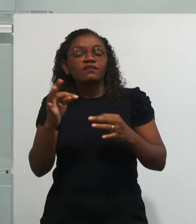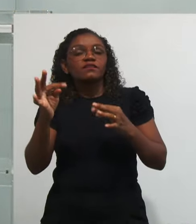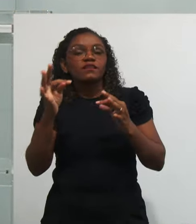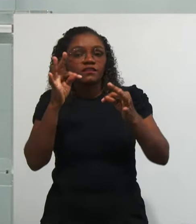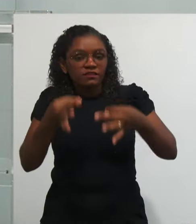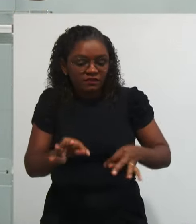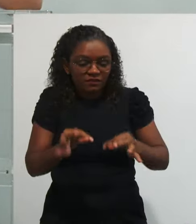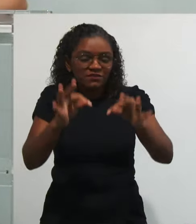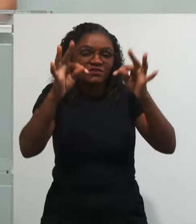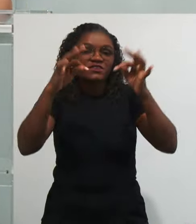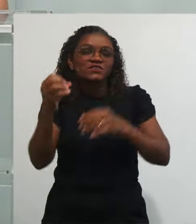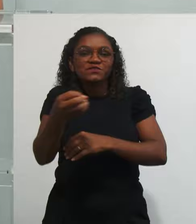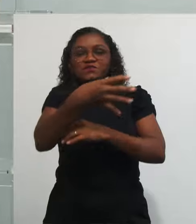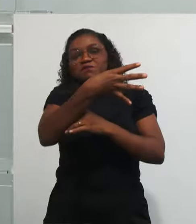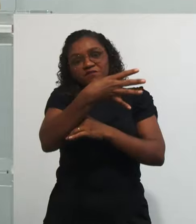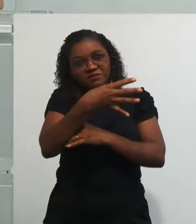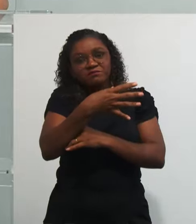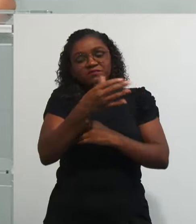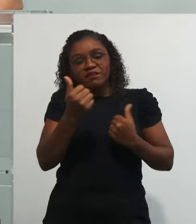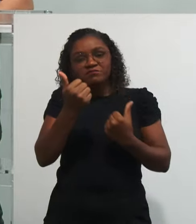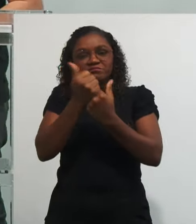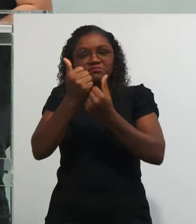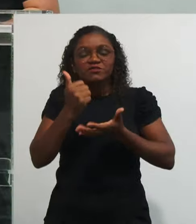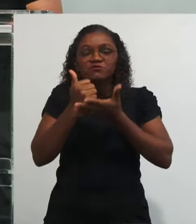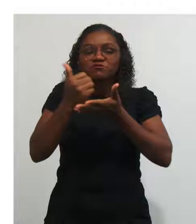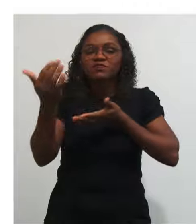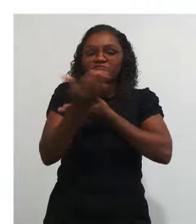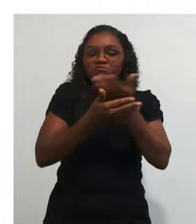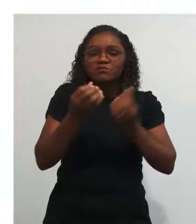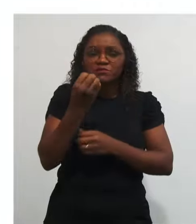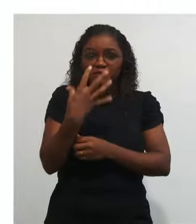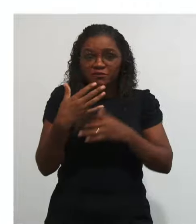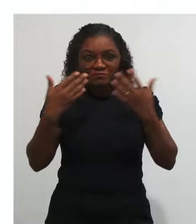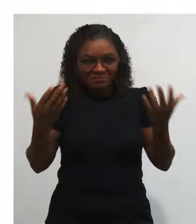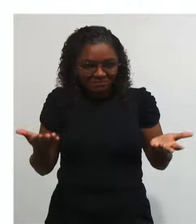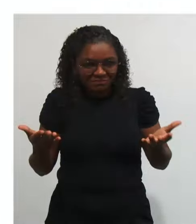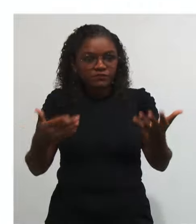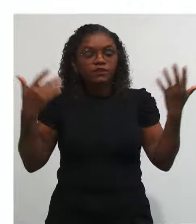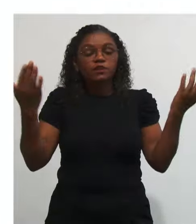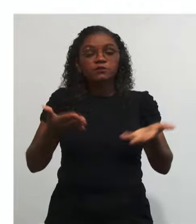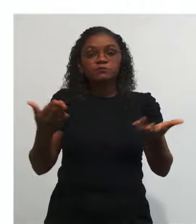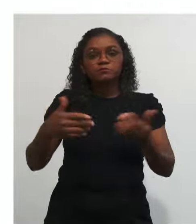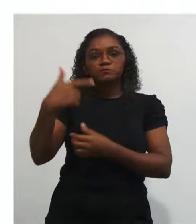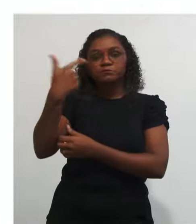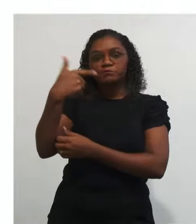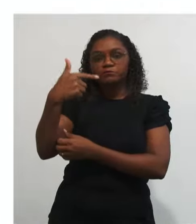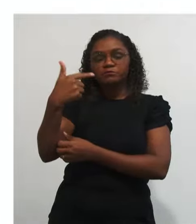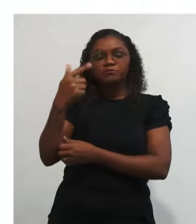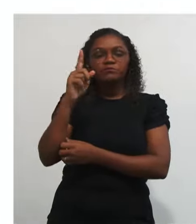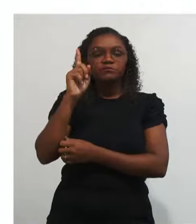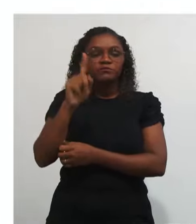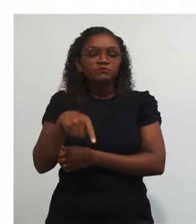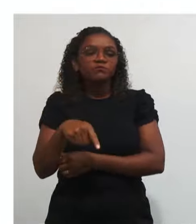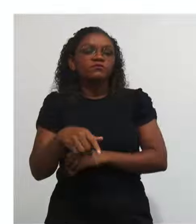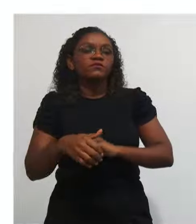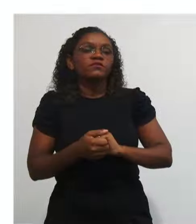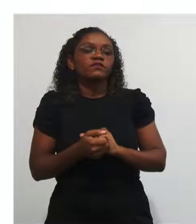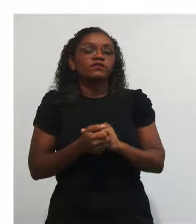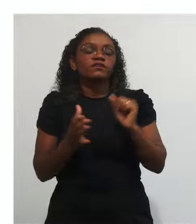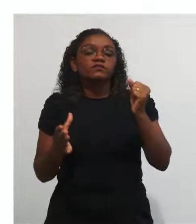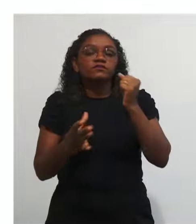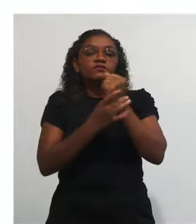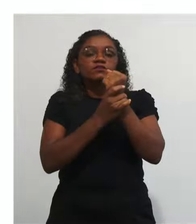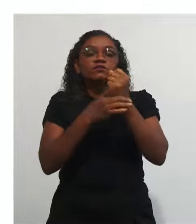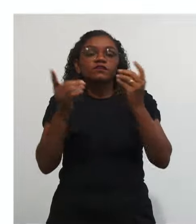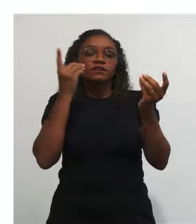para te ajudar para nos auxiliar Ok acompanhe comigo então o próximo exemplo que nós temos que são já a segurança de